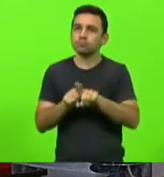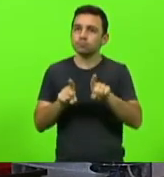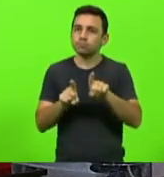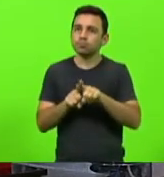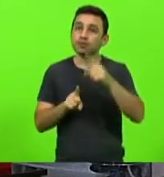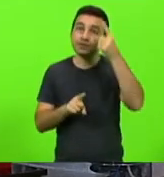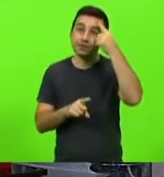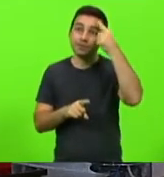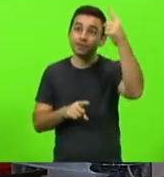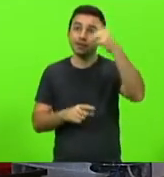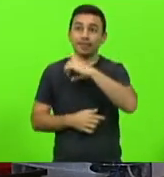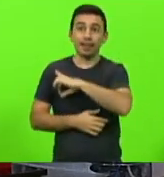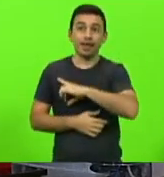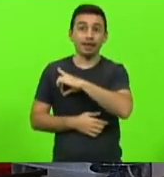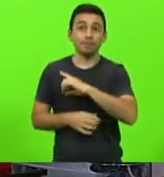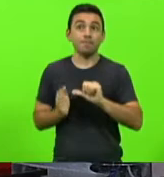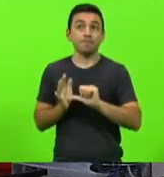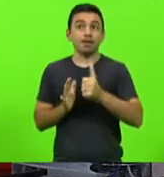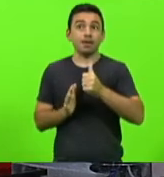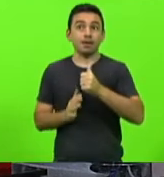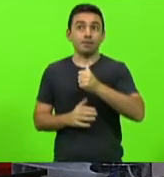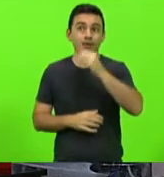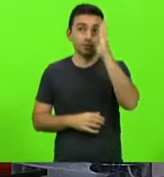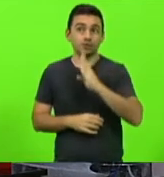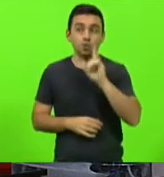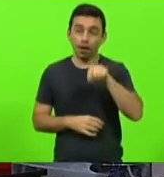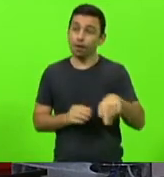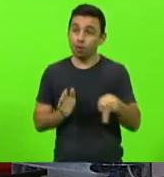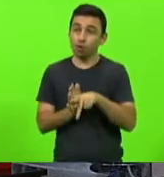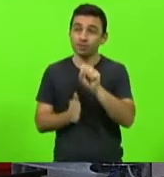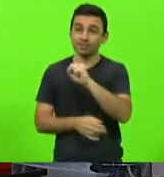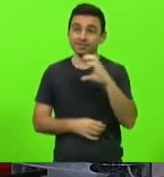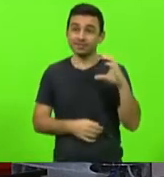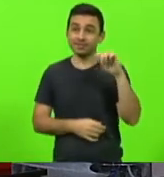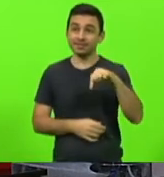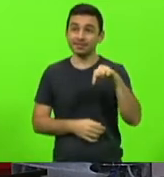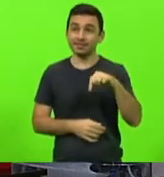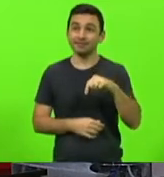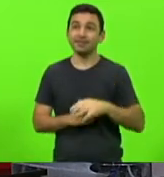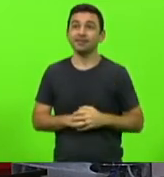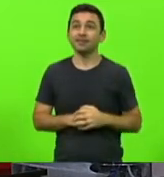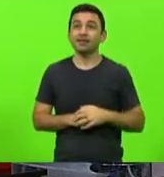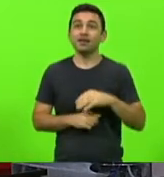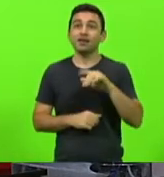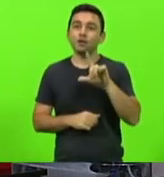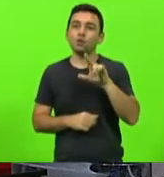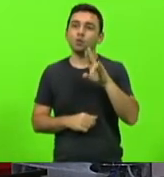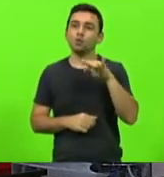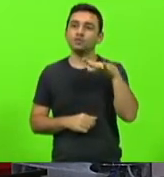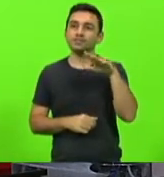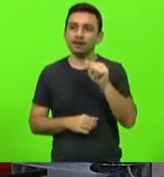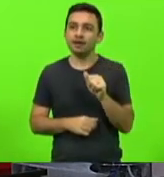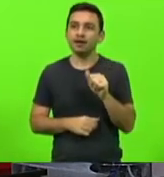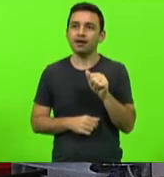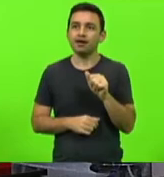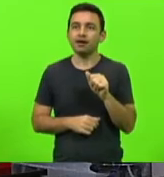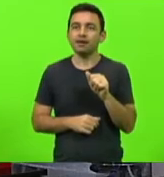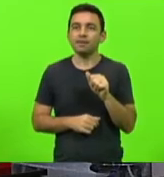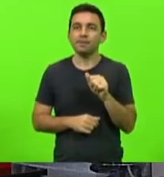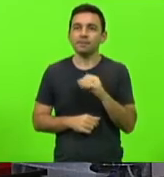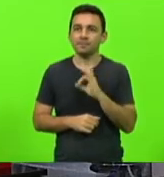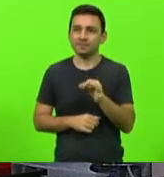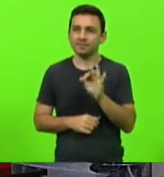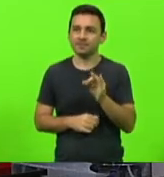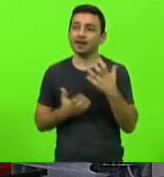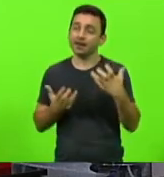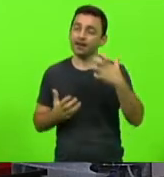primeira delegada no Brasil foi uma catarinense, né? Foi a doutora Lúcia Stakhanovic. Então, queria